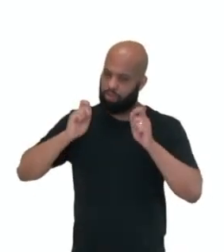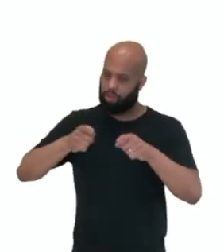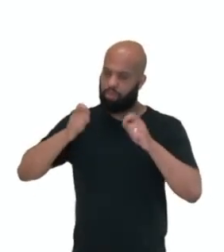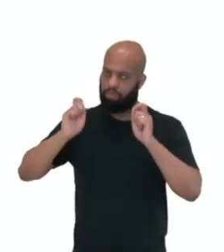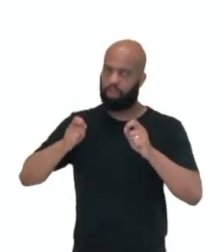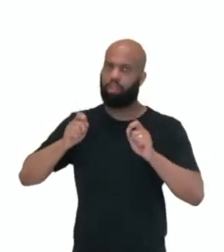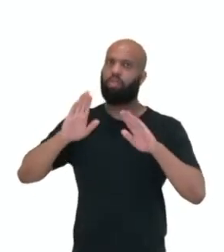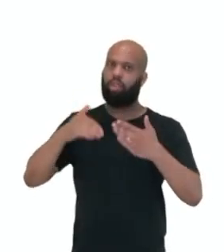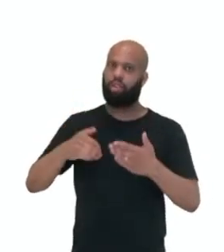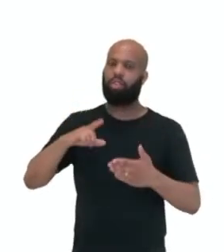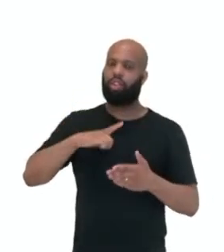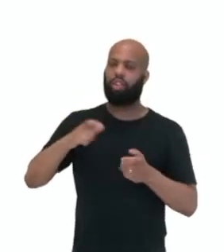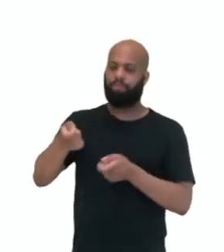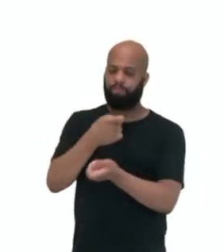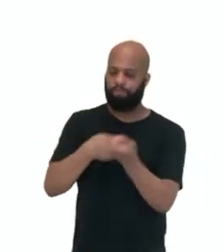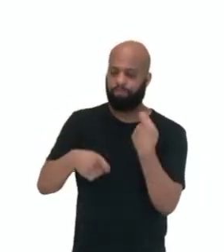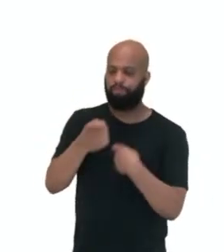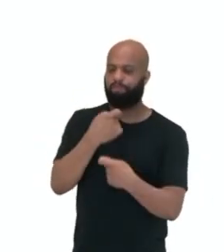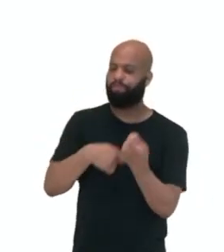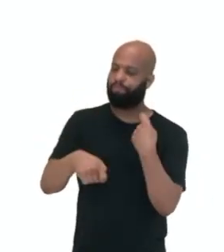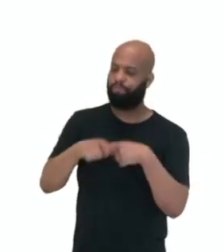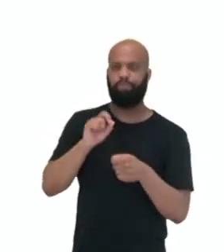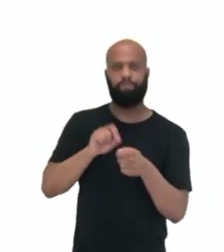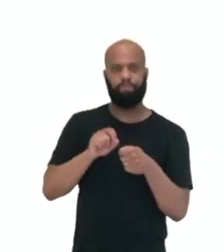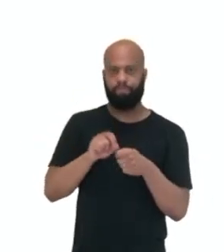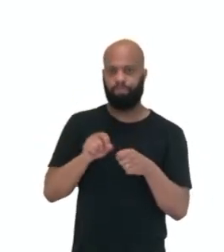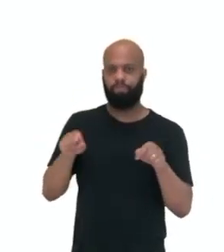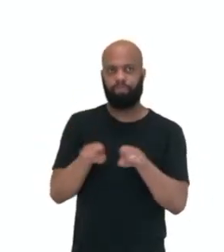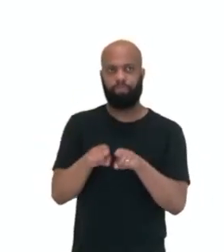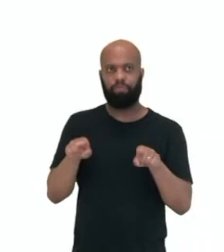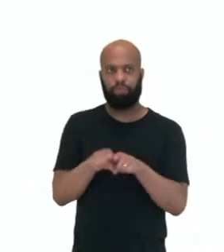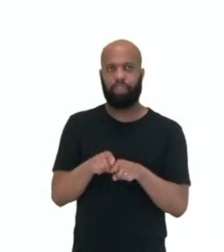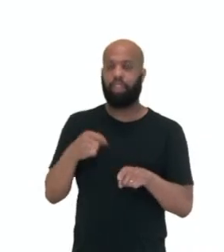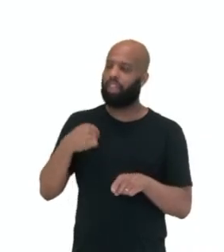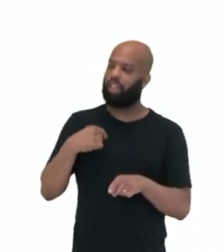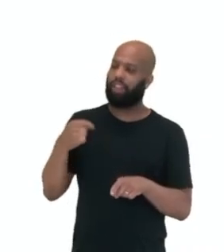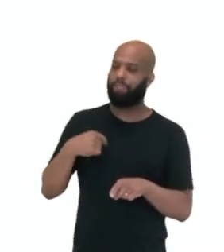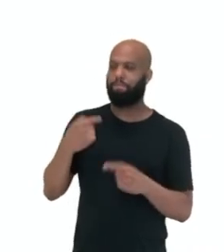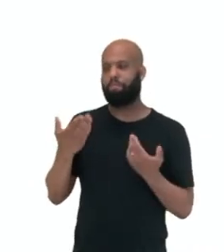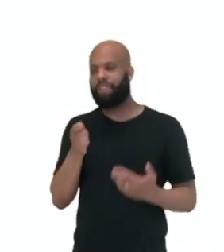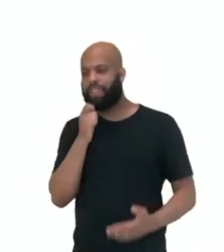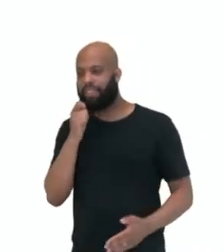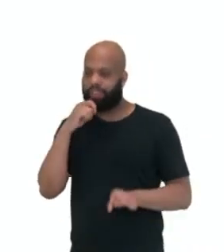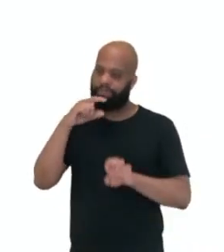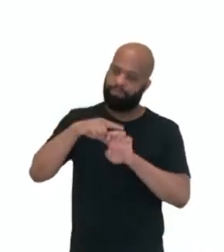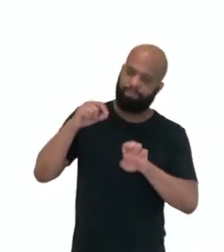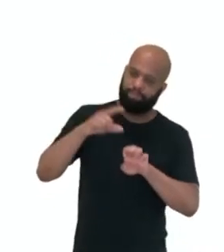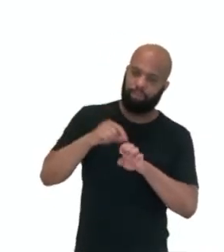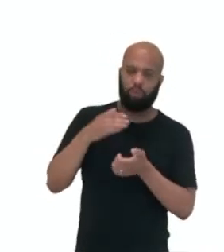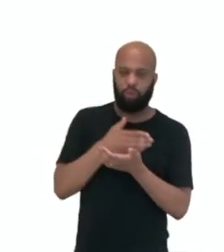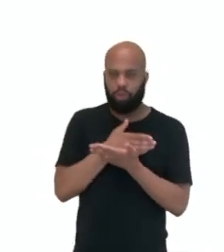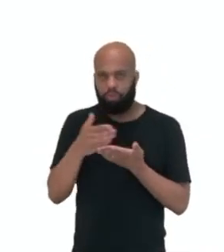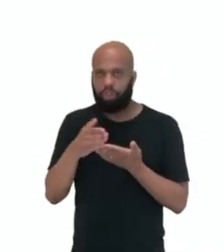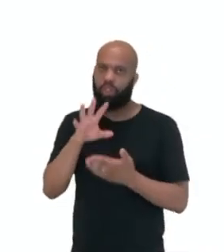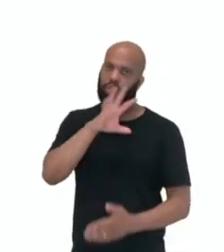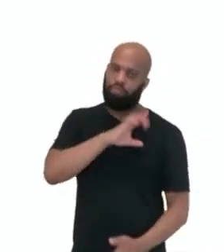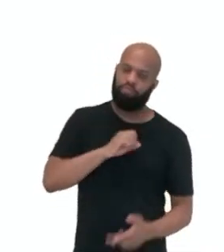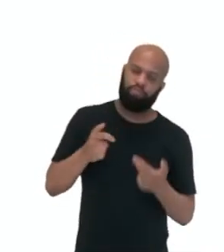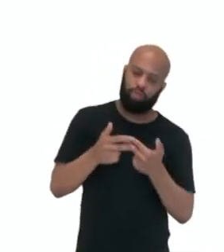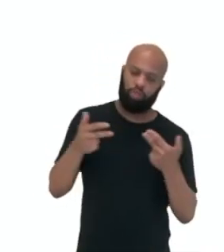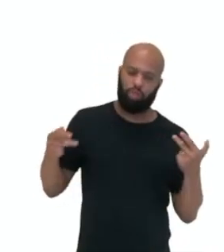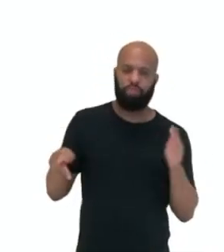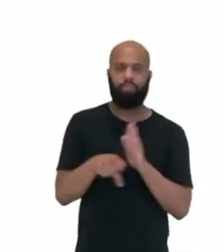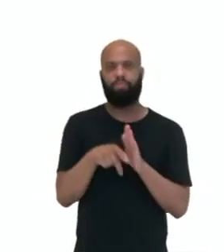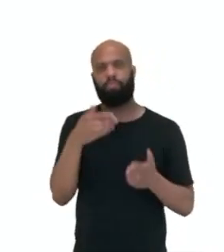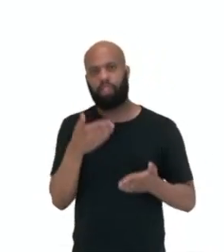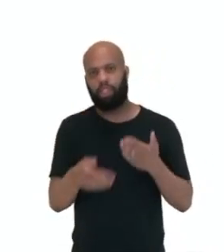baralho. Grandes negócios, pequeno empresário. Tudo bem, seja o que for, seja por amor às causas perdidas,